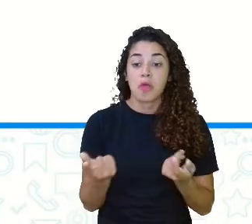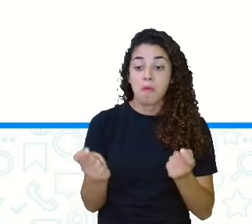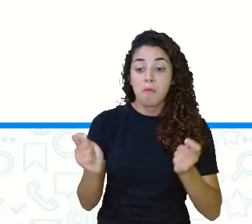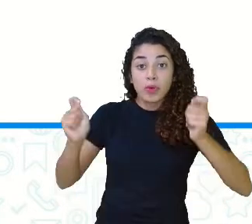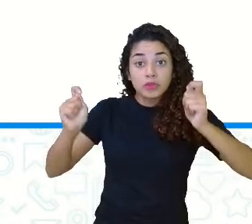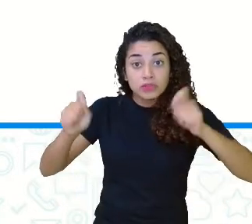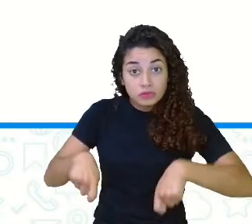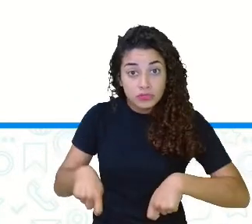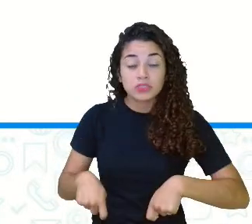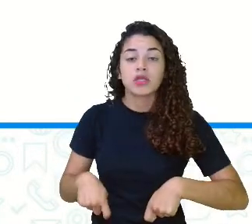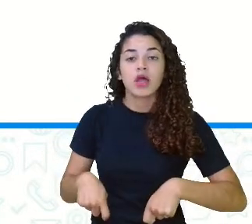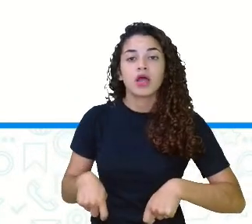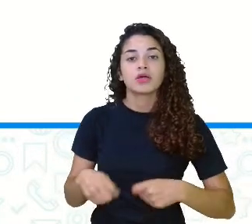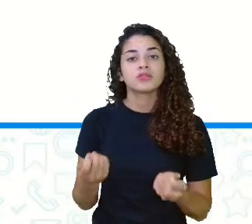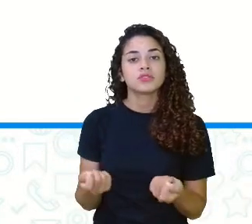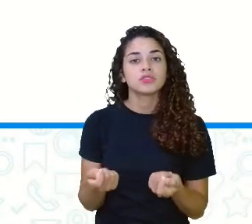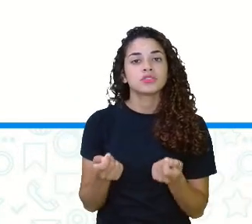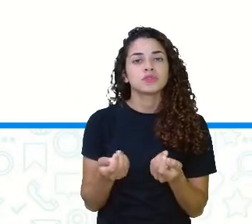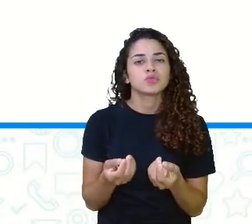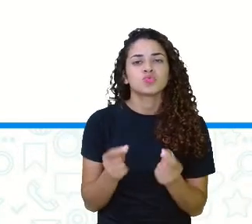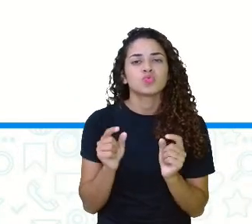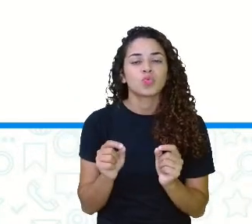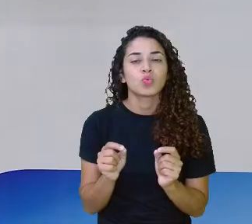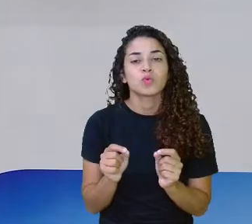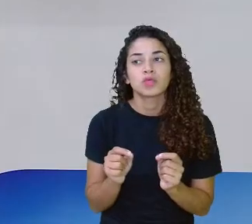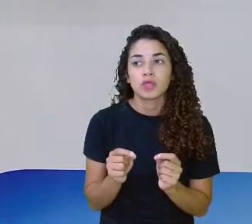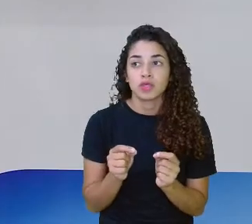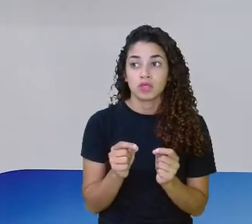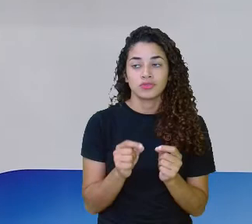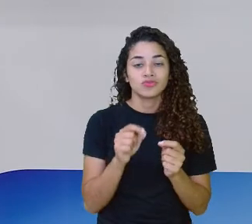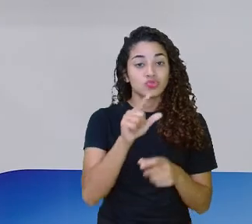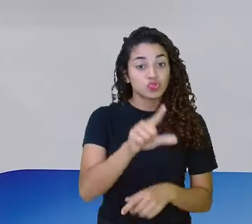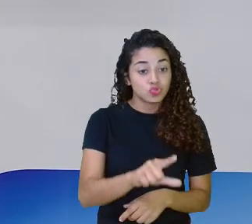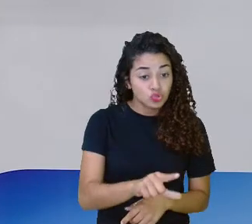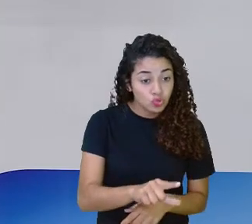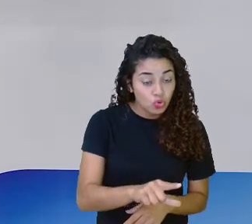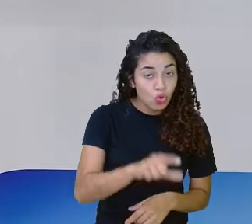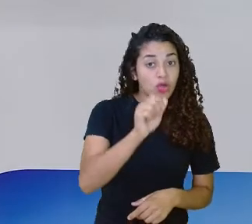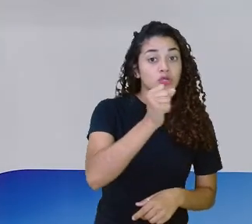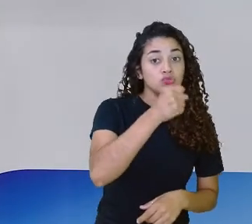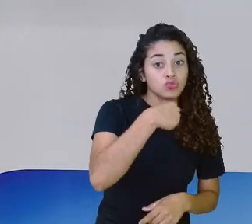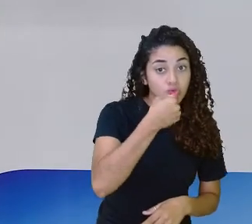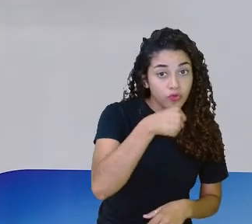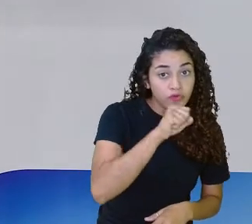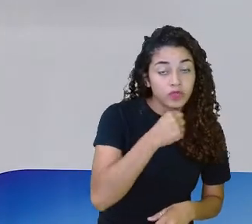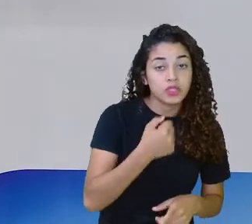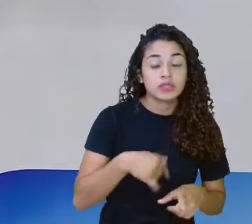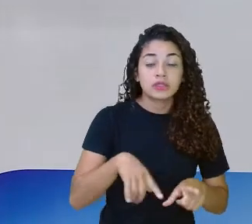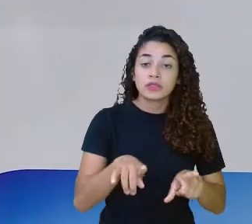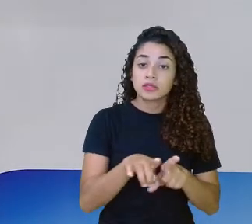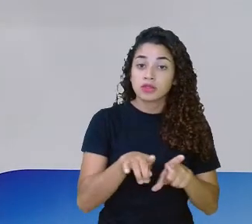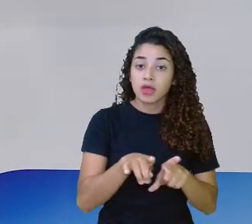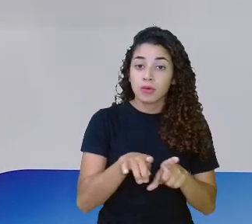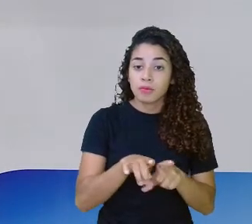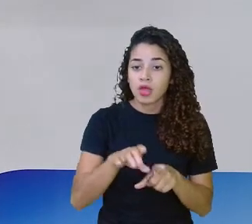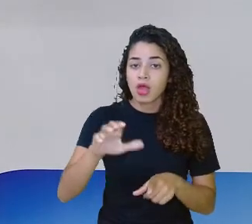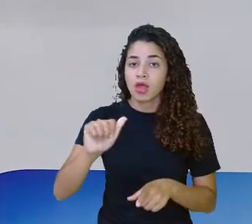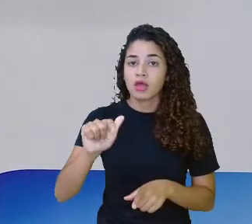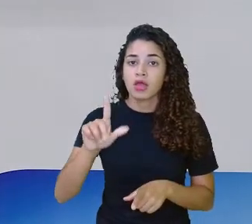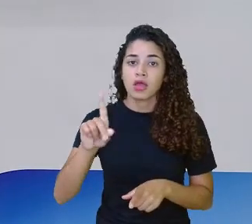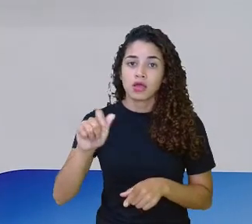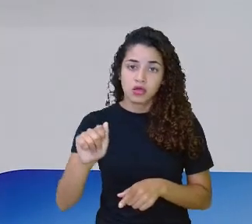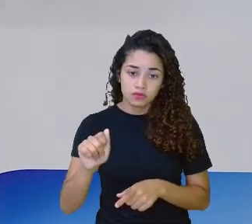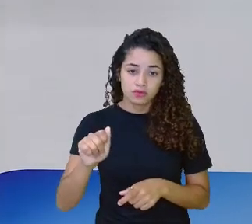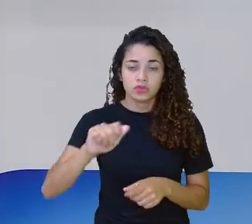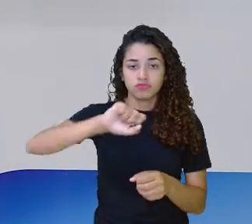tenho de fazer uma escolha do sorvete com as caldas,